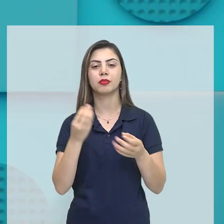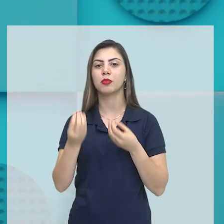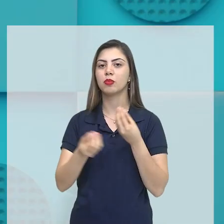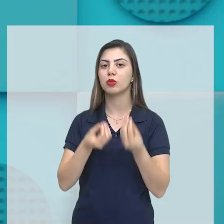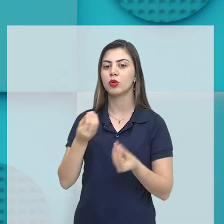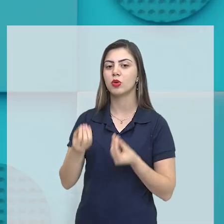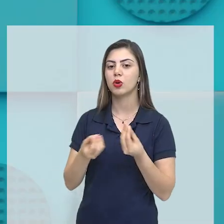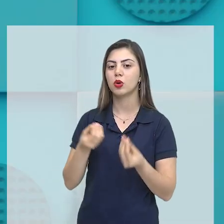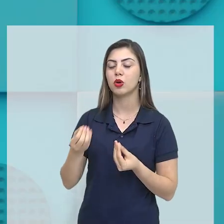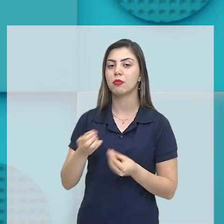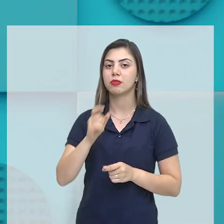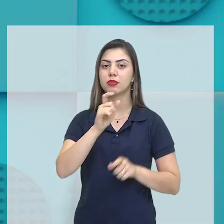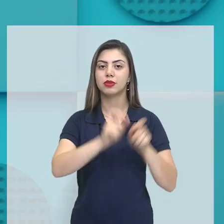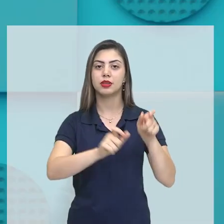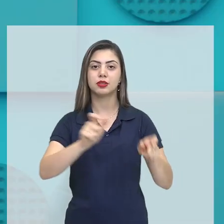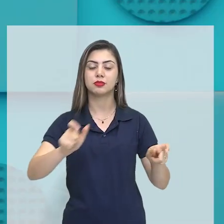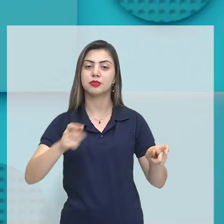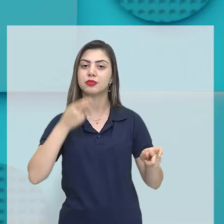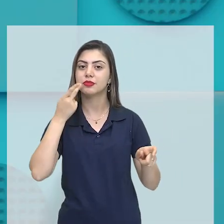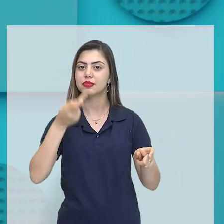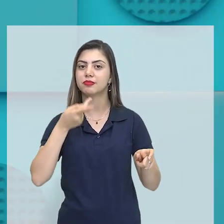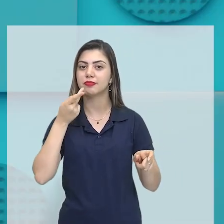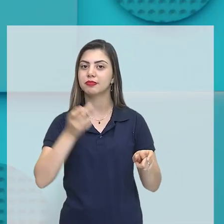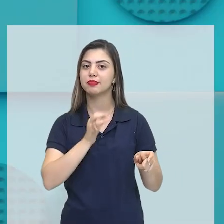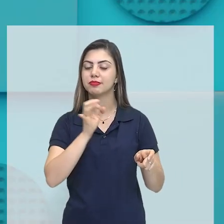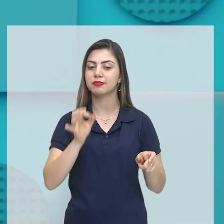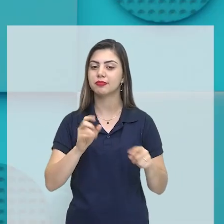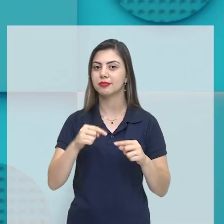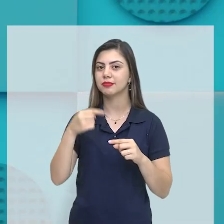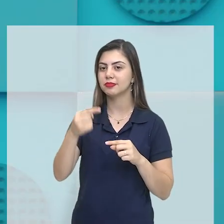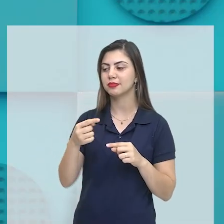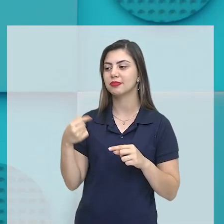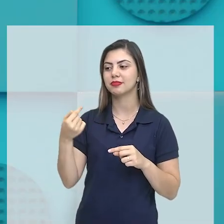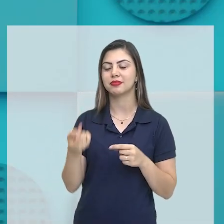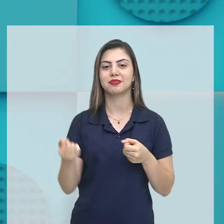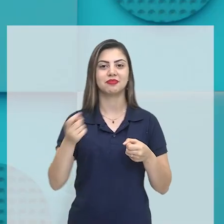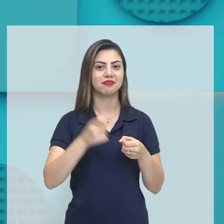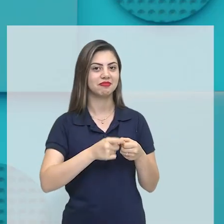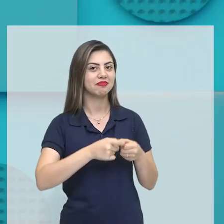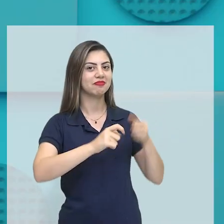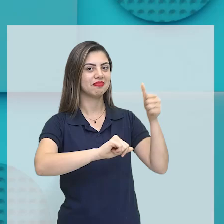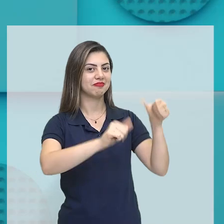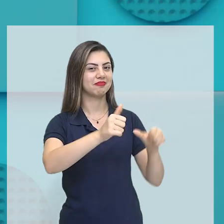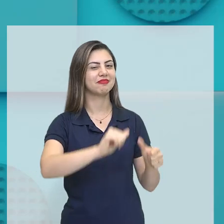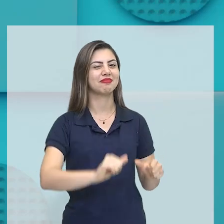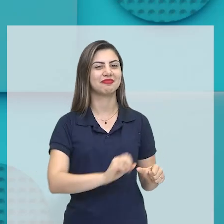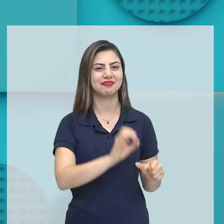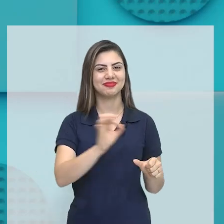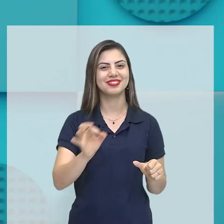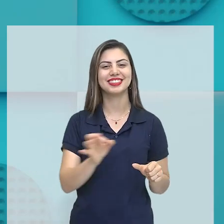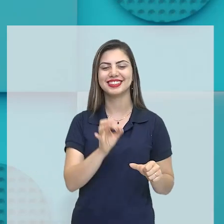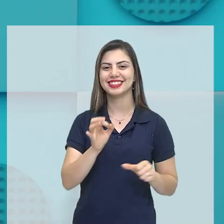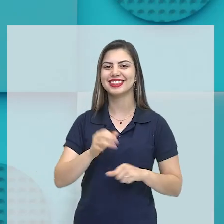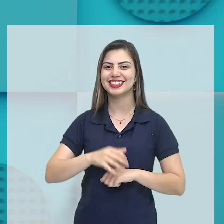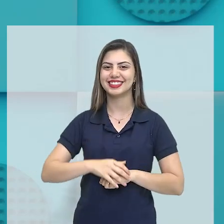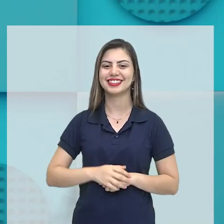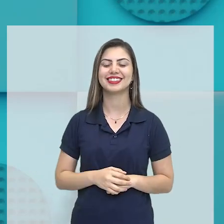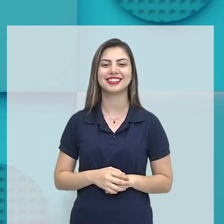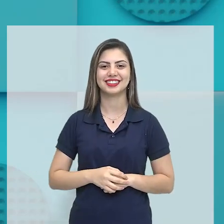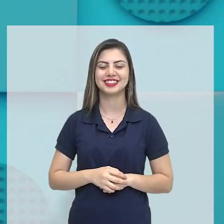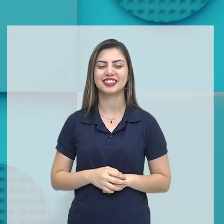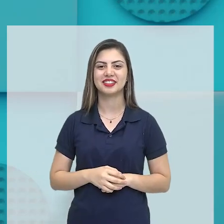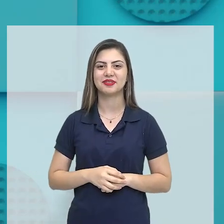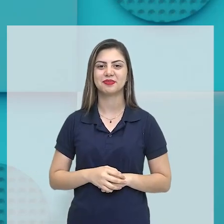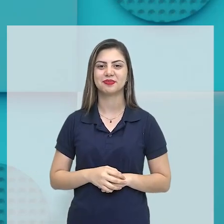e no modo como os personagens falam e depois a gente vai retornar com vocês para fazermos aí